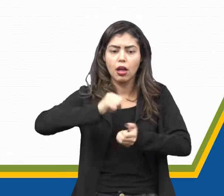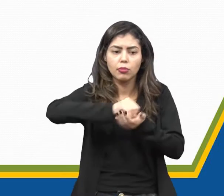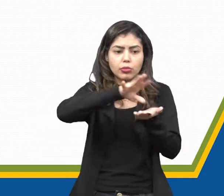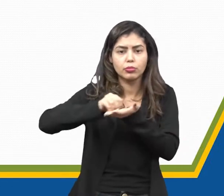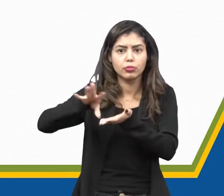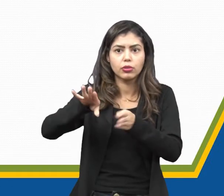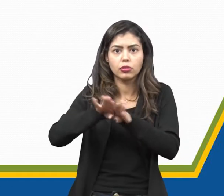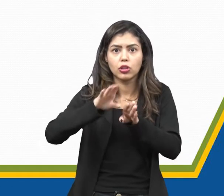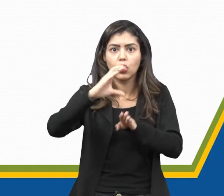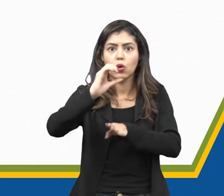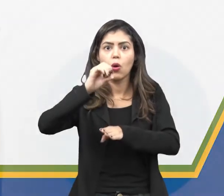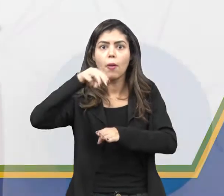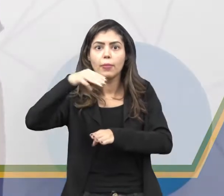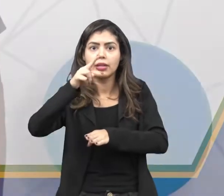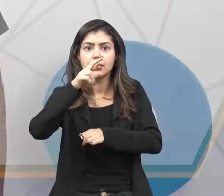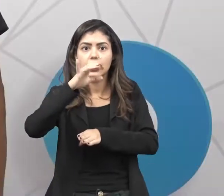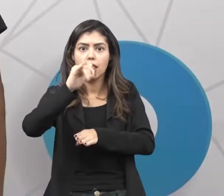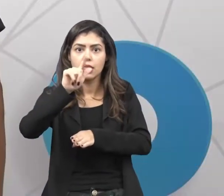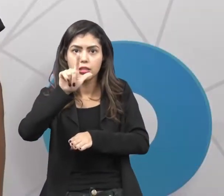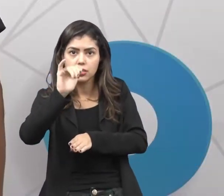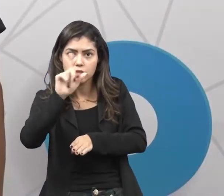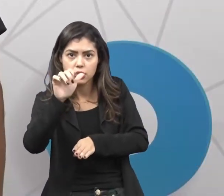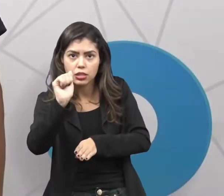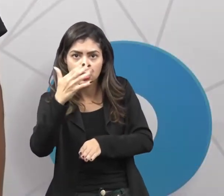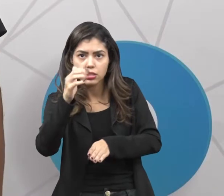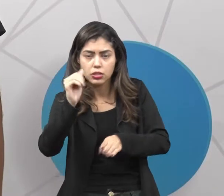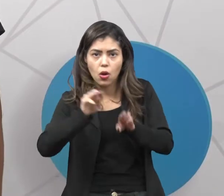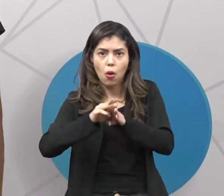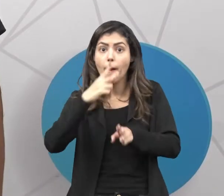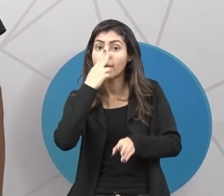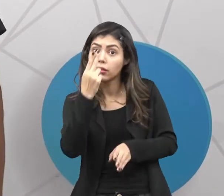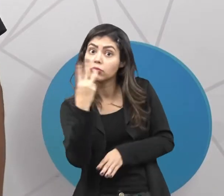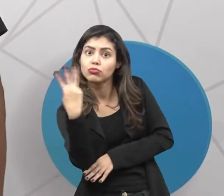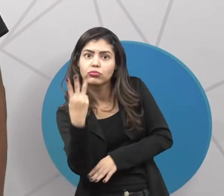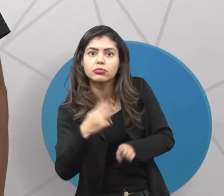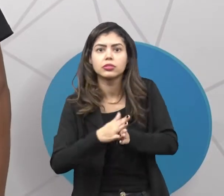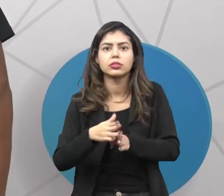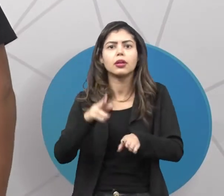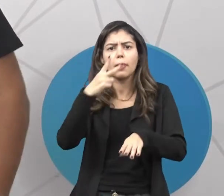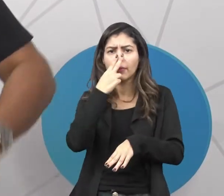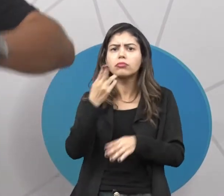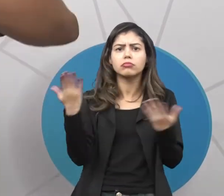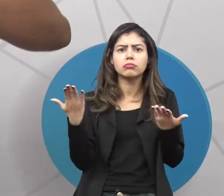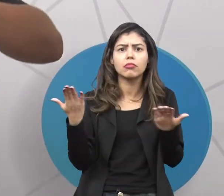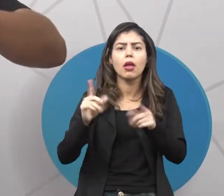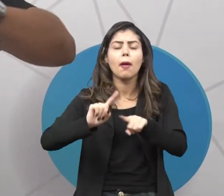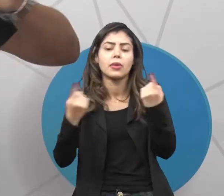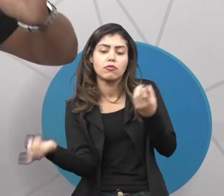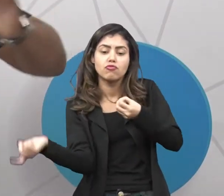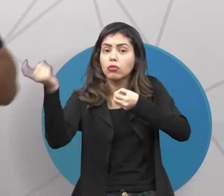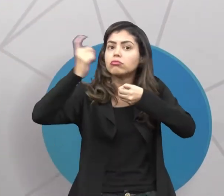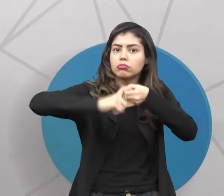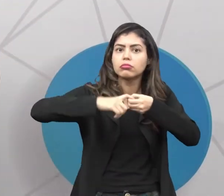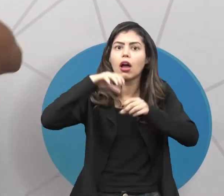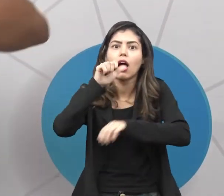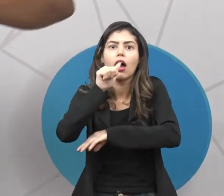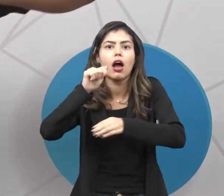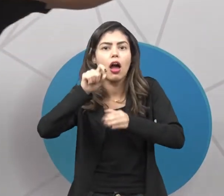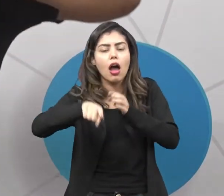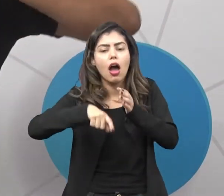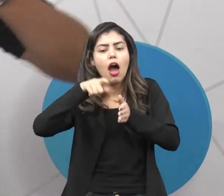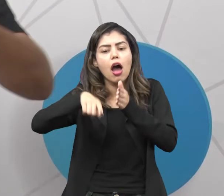distribuição e comercialização. Pessoal, se parece muito com os 3 setores da economia, mas aqui é algo mais voltado para a agroindústria,